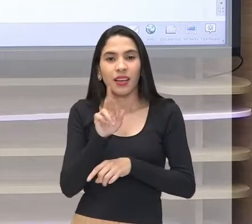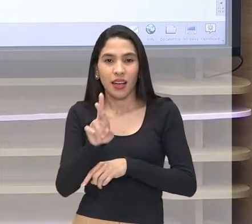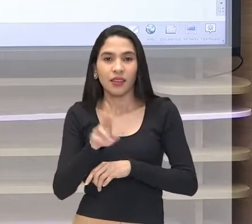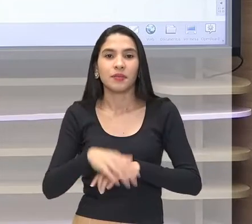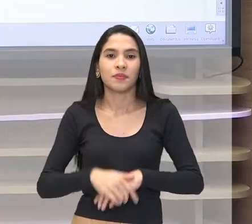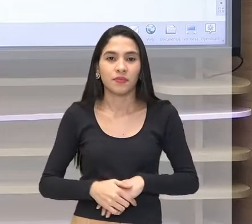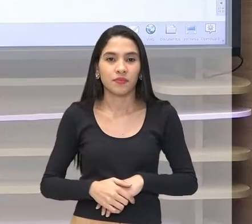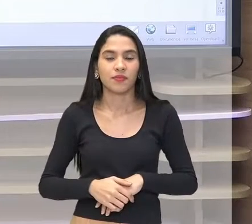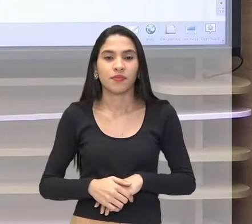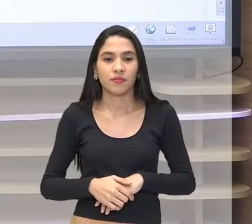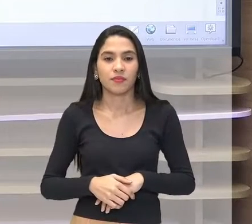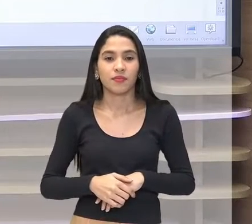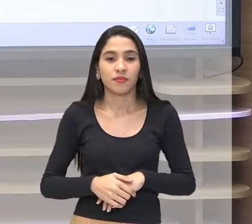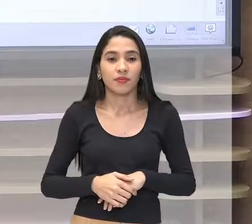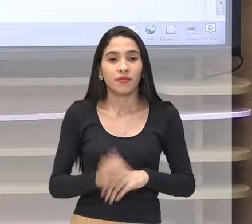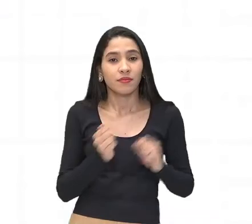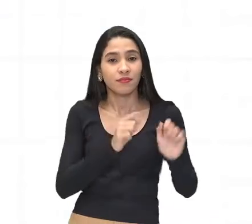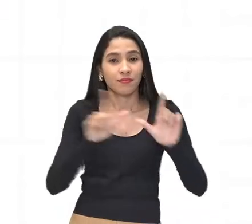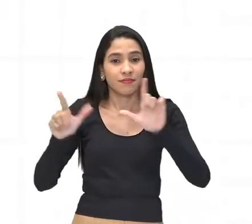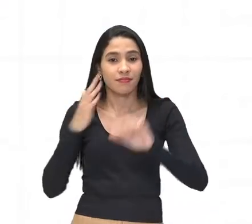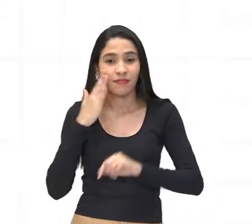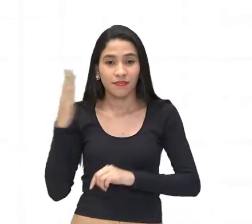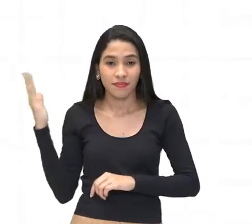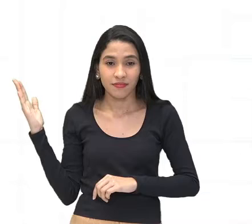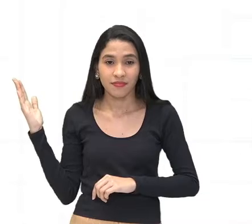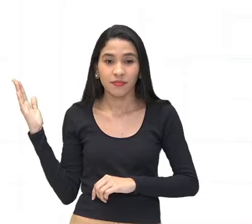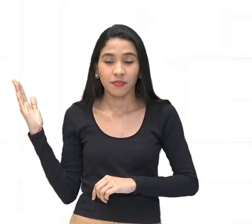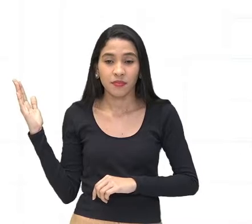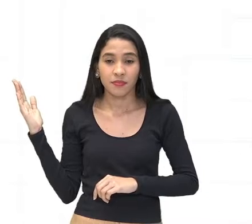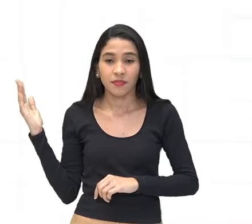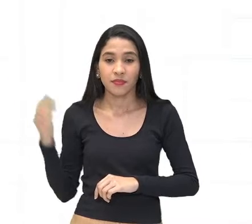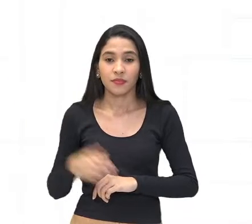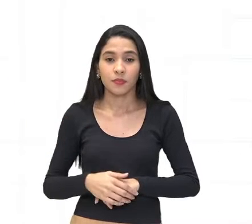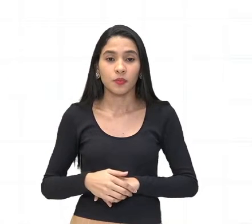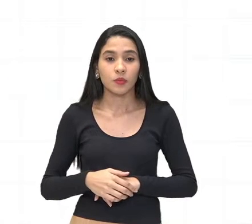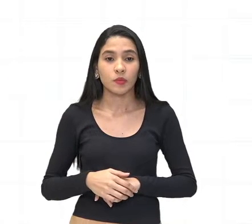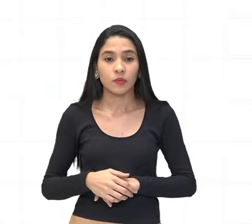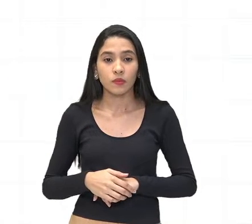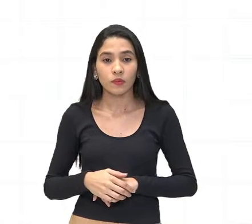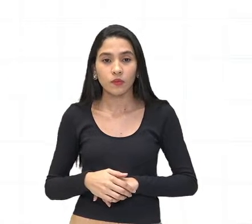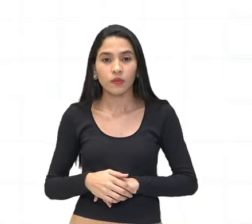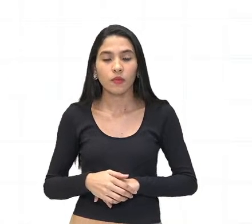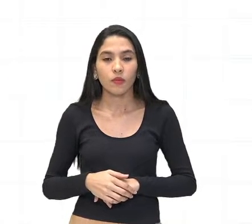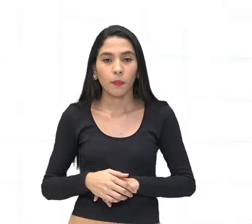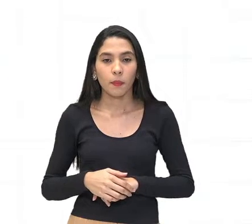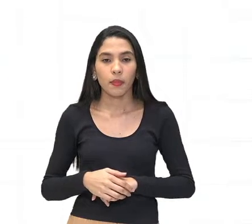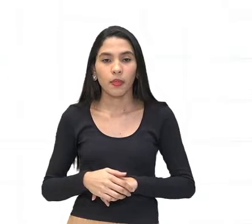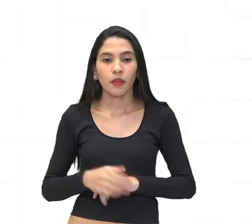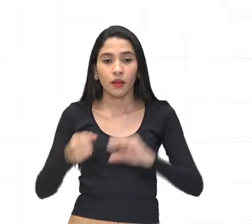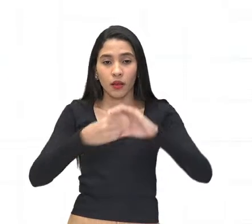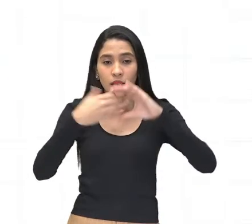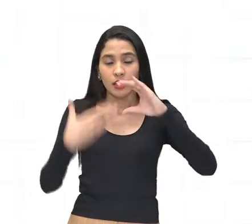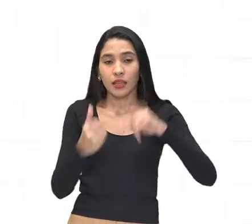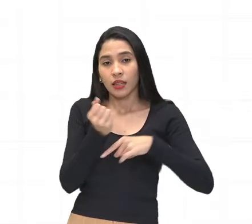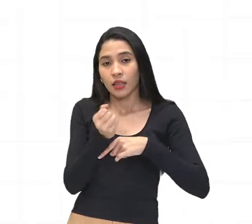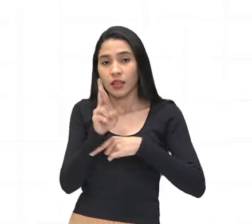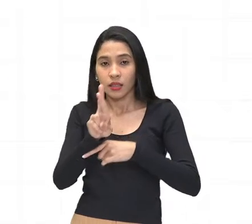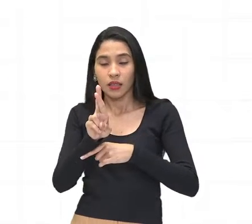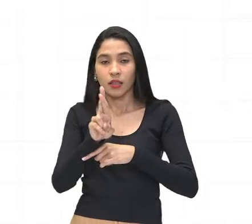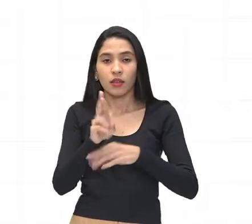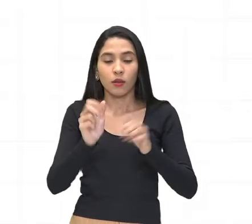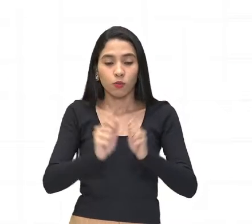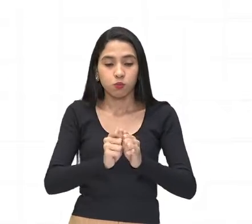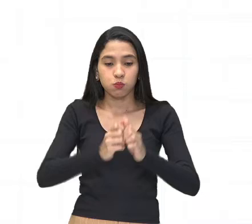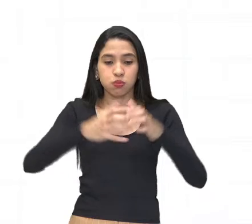que é o que está aí na nossa próxima cartela, que é essa característica do ar se